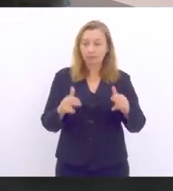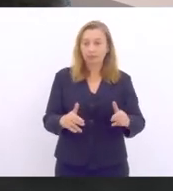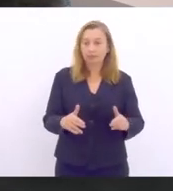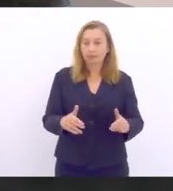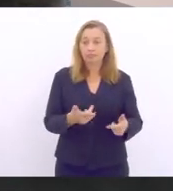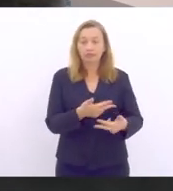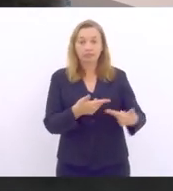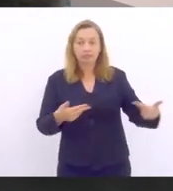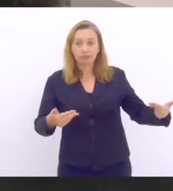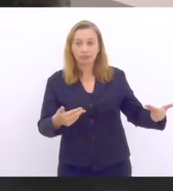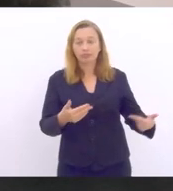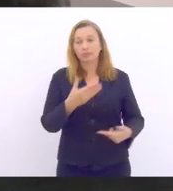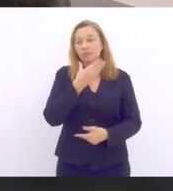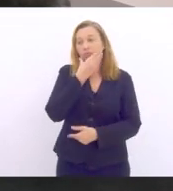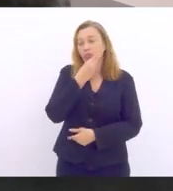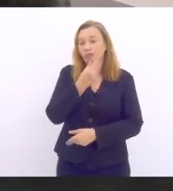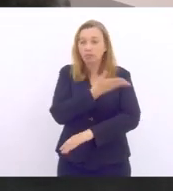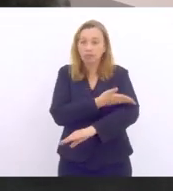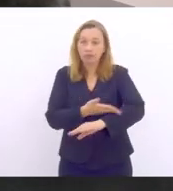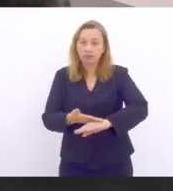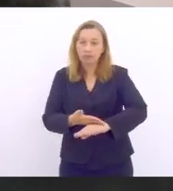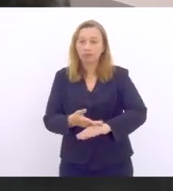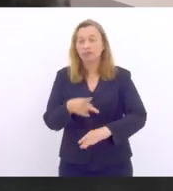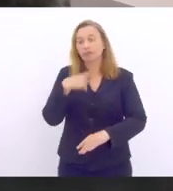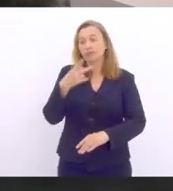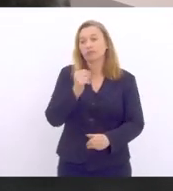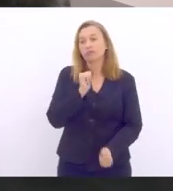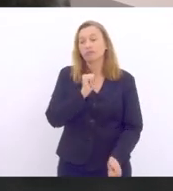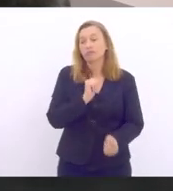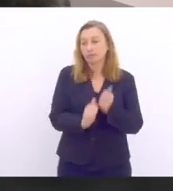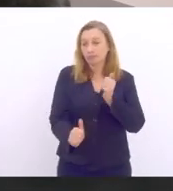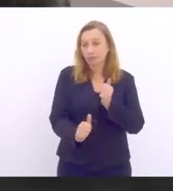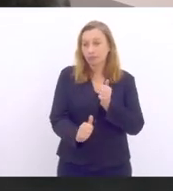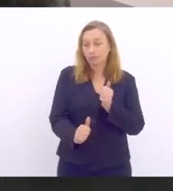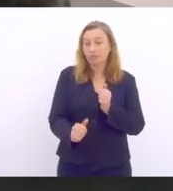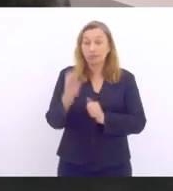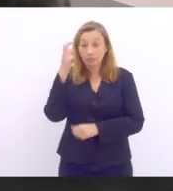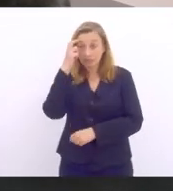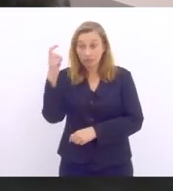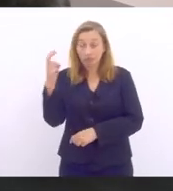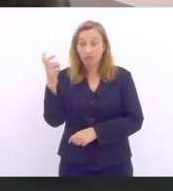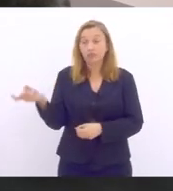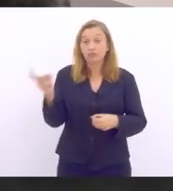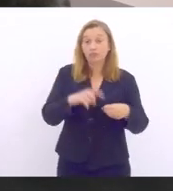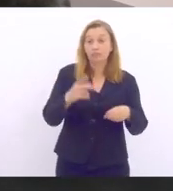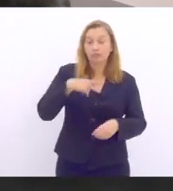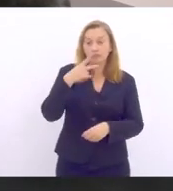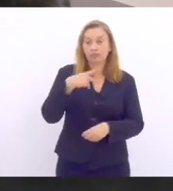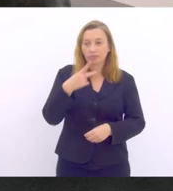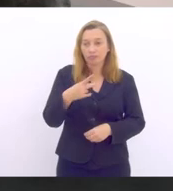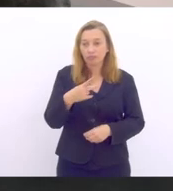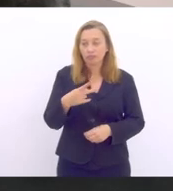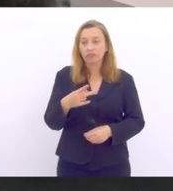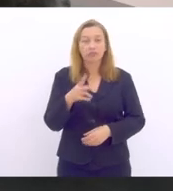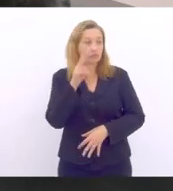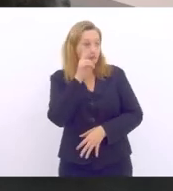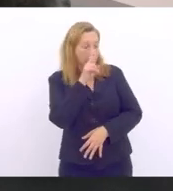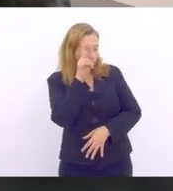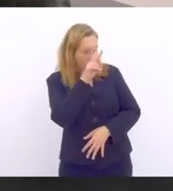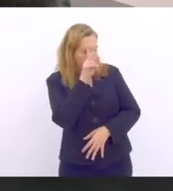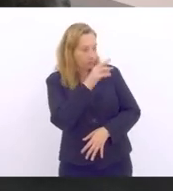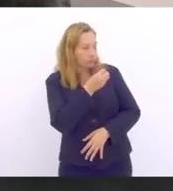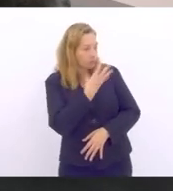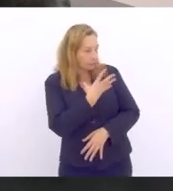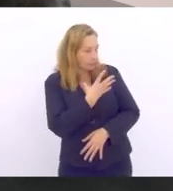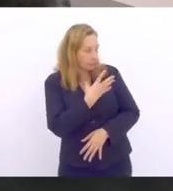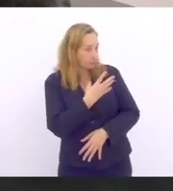homens brancos, enquanto a gente está falando de um esporte e de uma manifestação cultural, volto a falar, que nasceu, como bem lembrou